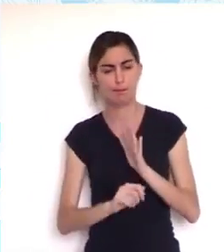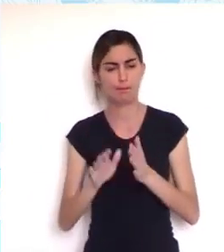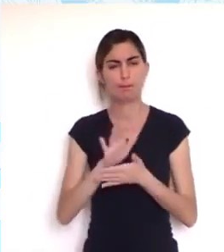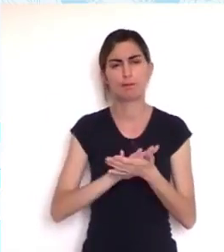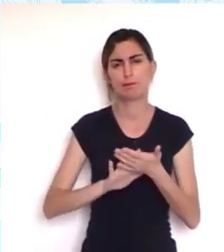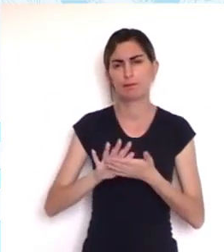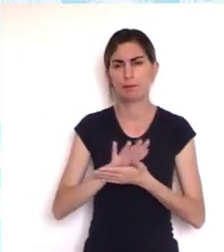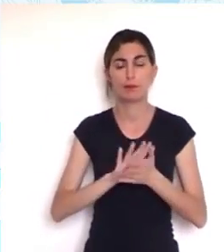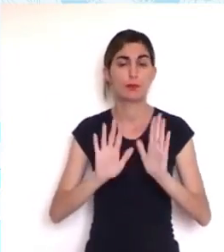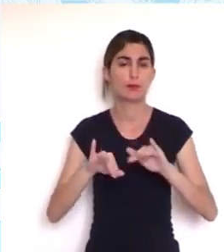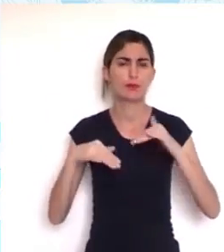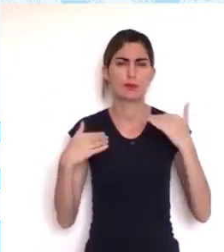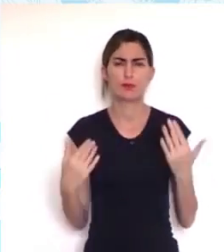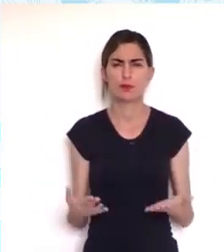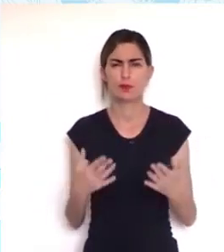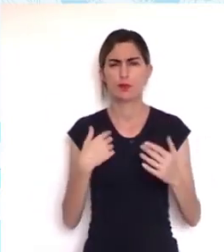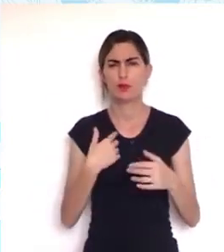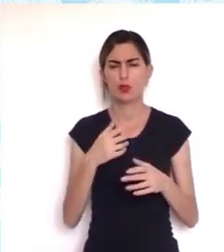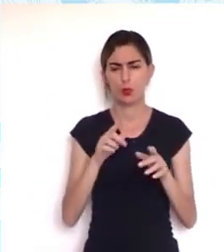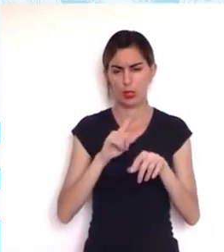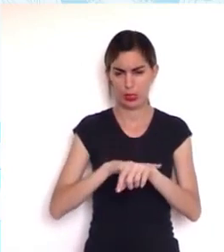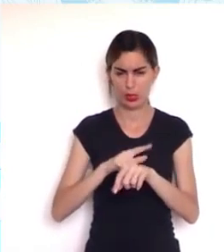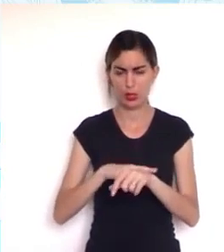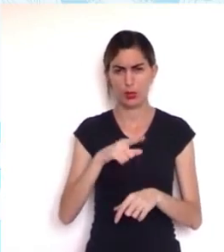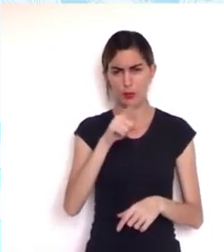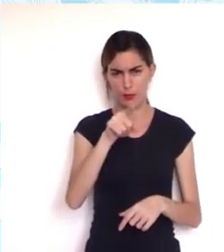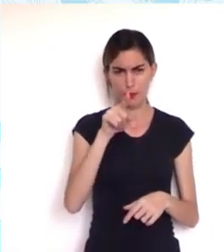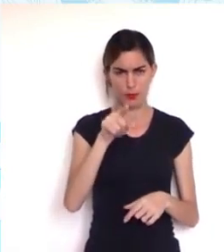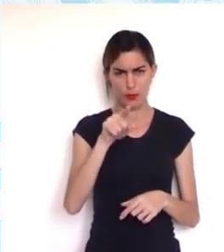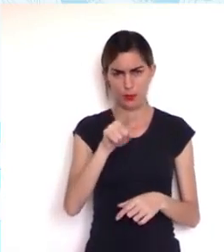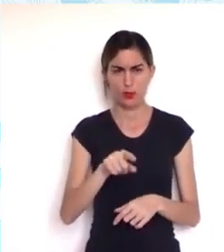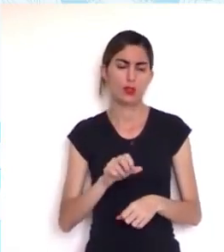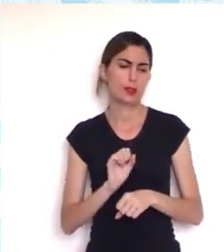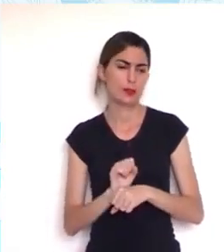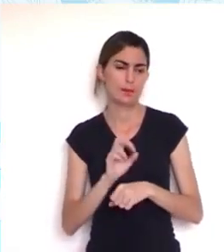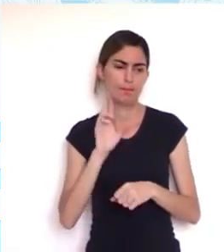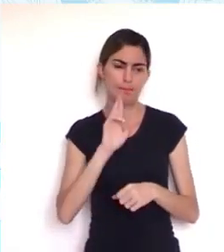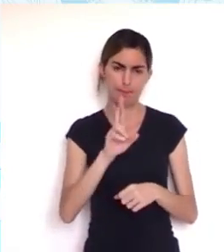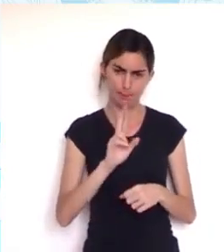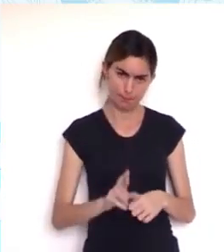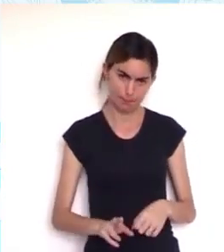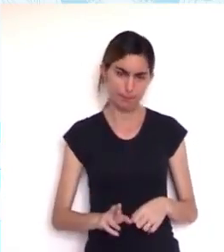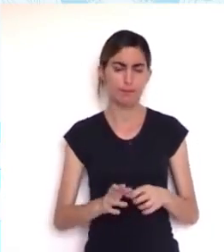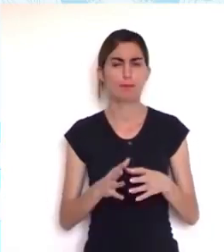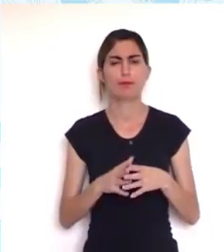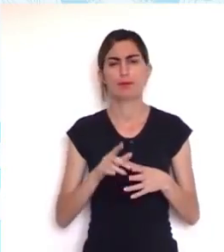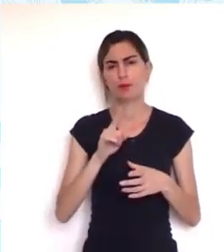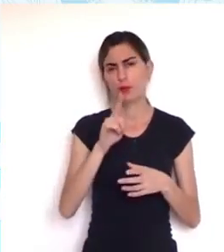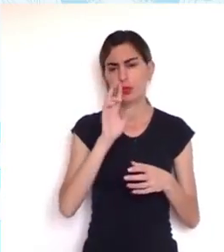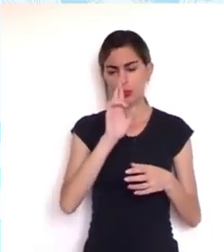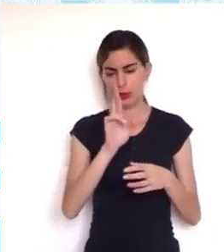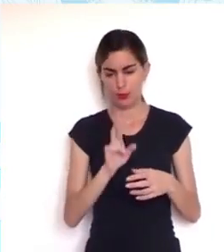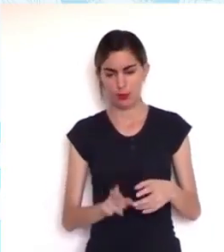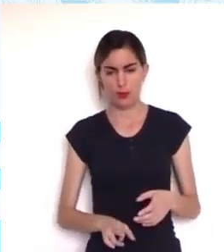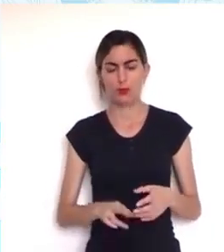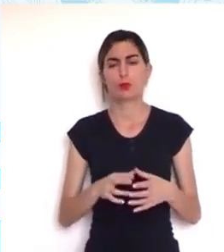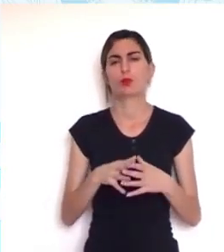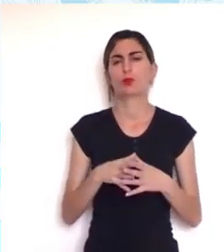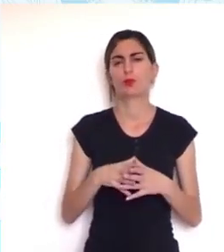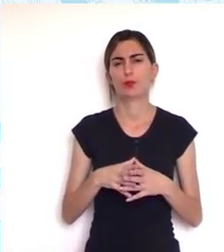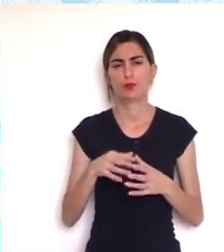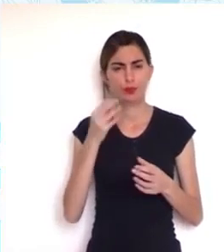exercita? Então, eu vou dar um tempinho para você, vou ler aqui a questão e dar um tempinho para você